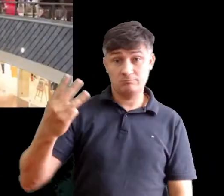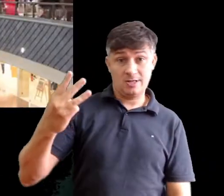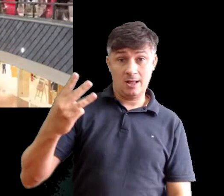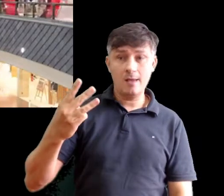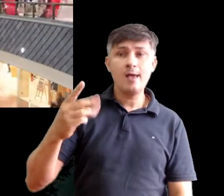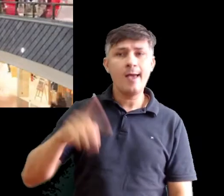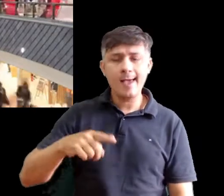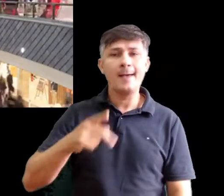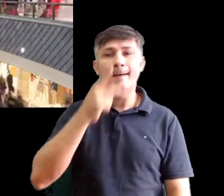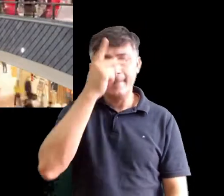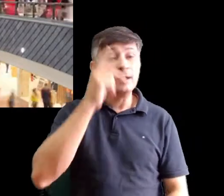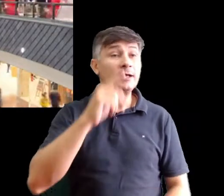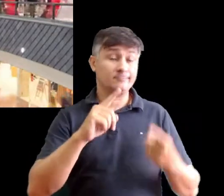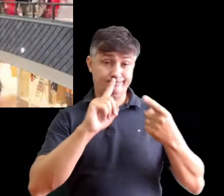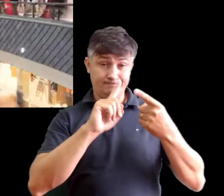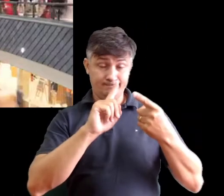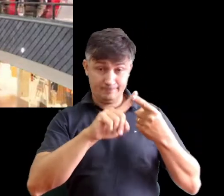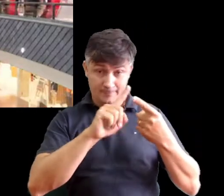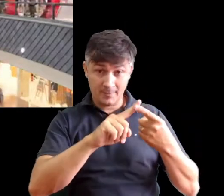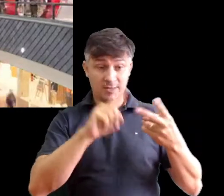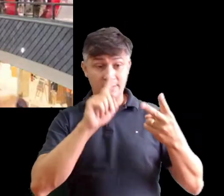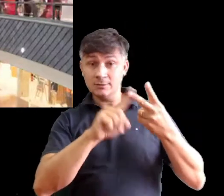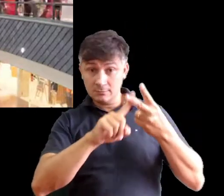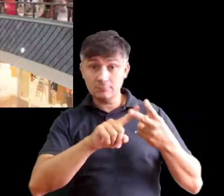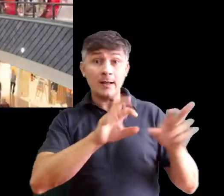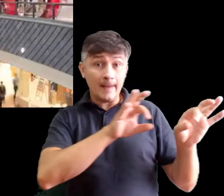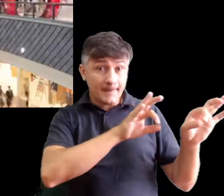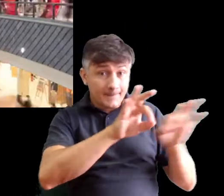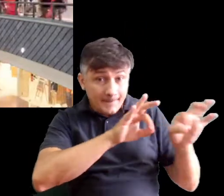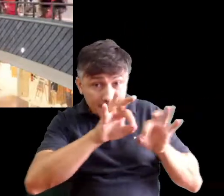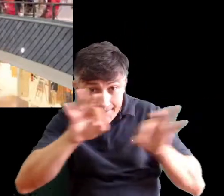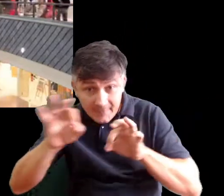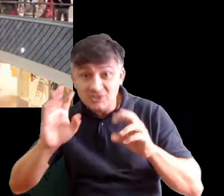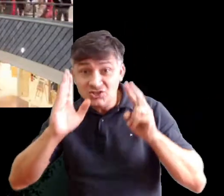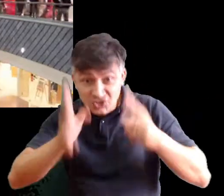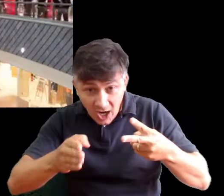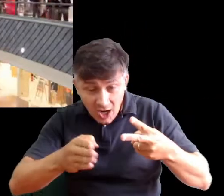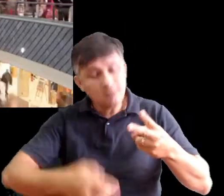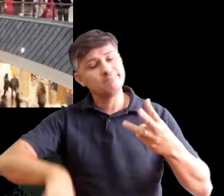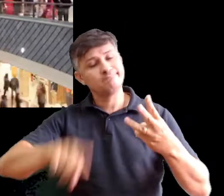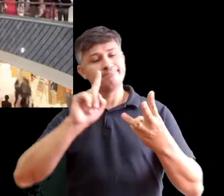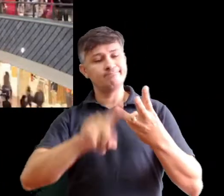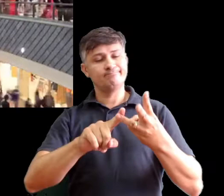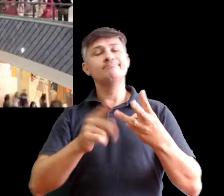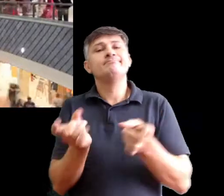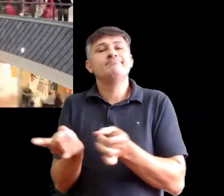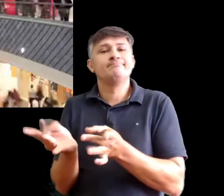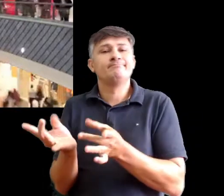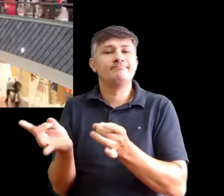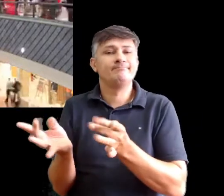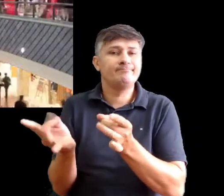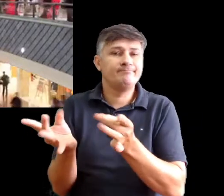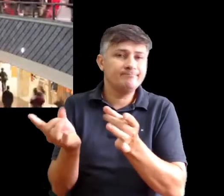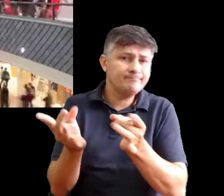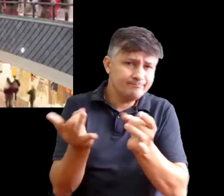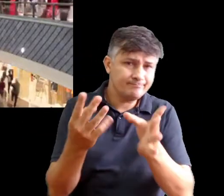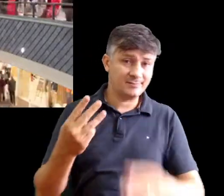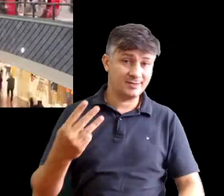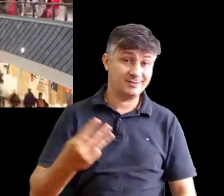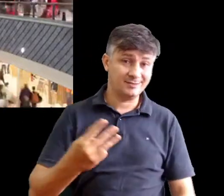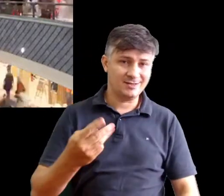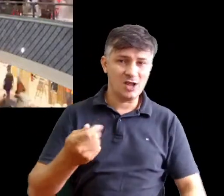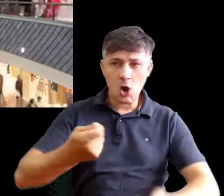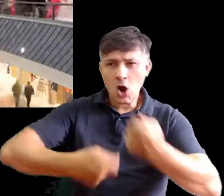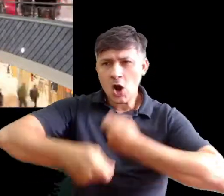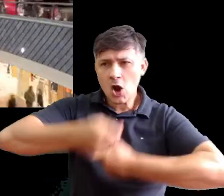seja, o que é produzido nos setores primário e secundário chega aos consumidores pelo comércio, setor responsável pela venda